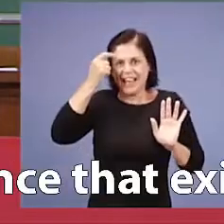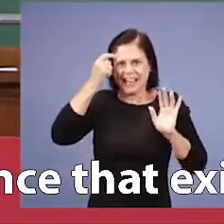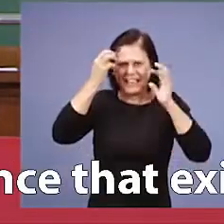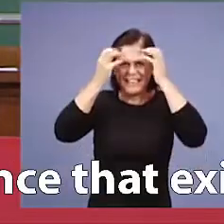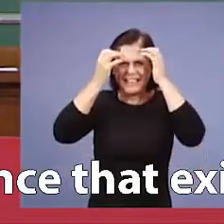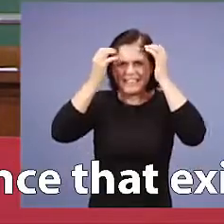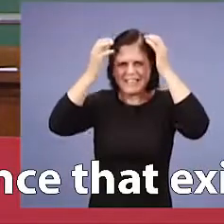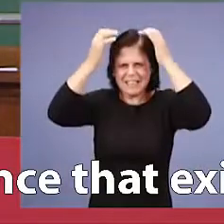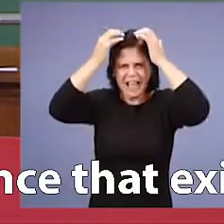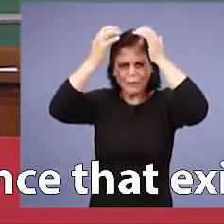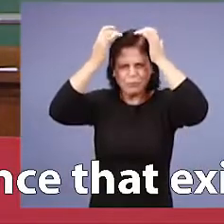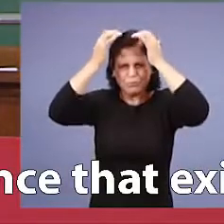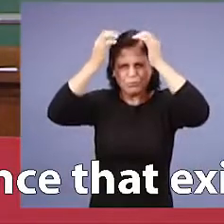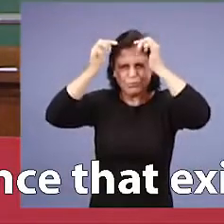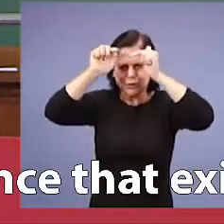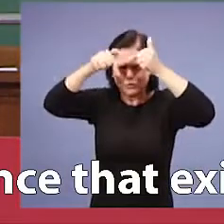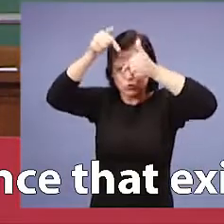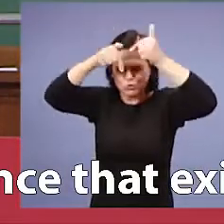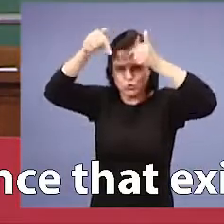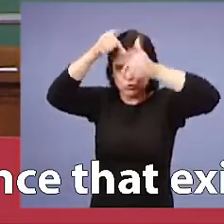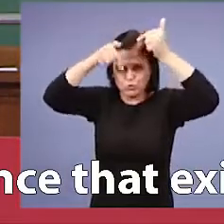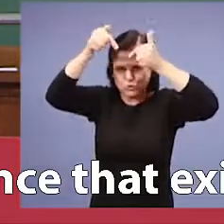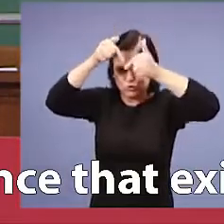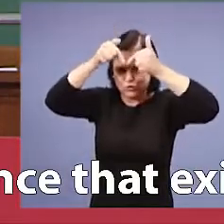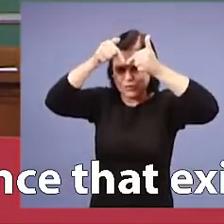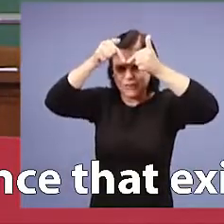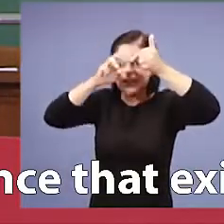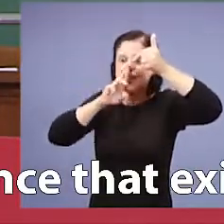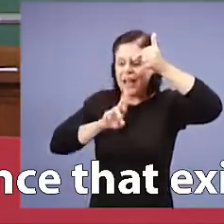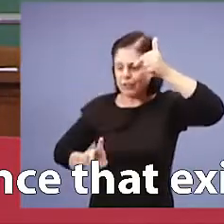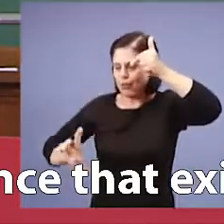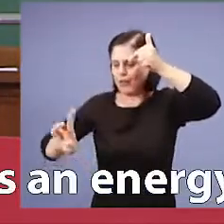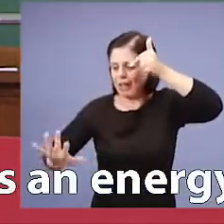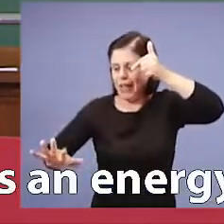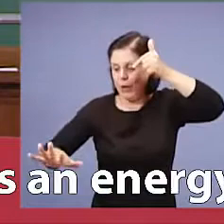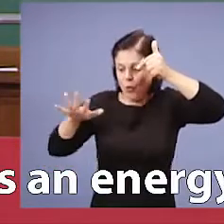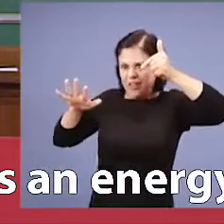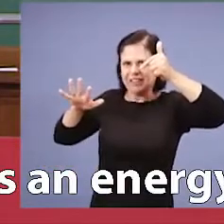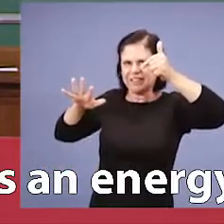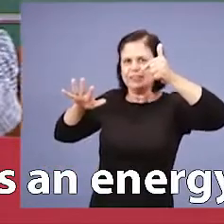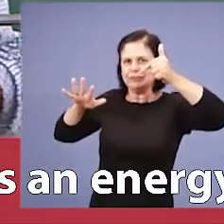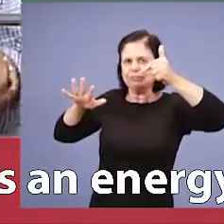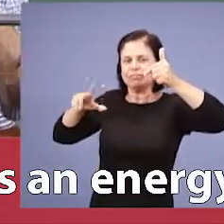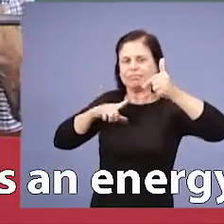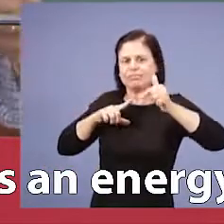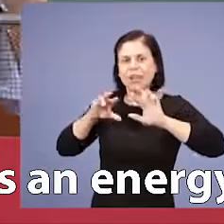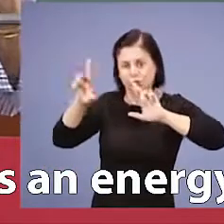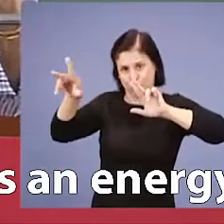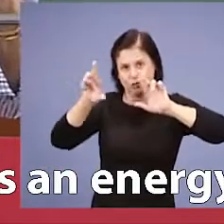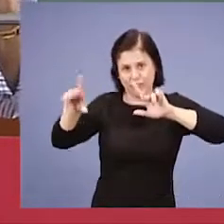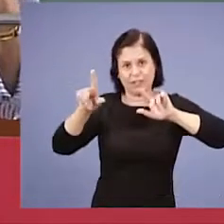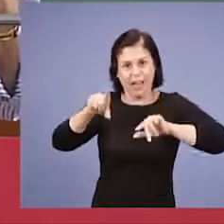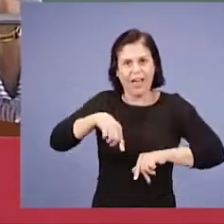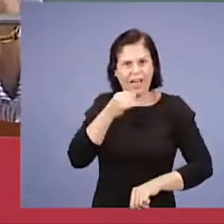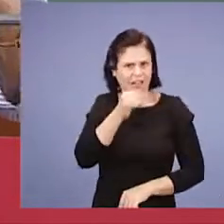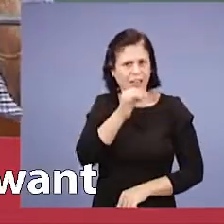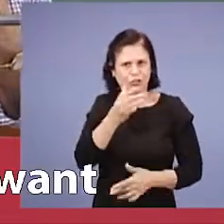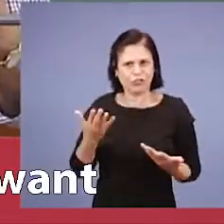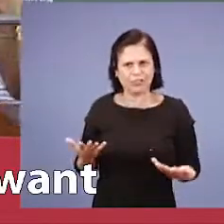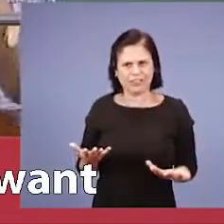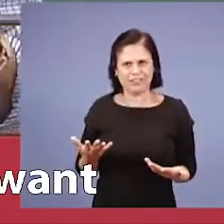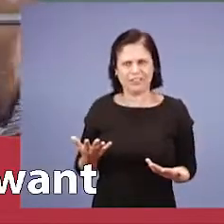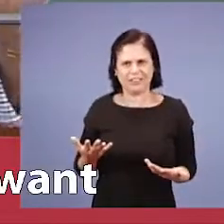coisa é a sensibilidade outra coisa então já é a diferença que existe entre uma coisa então isso é uma energia